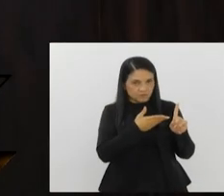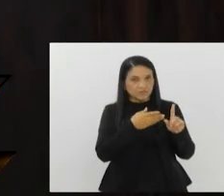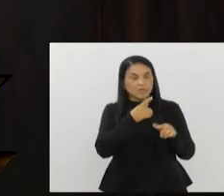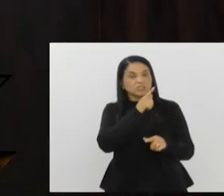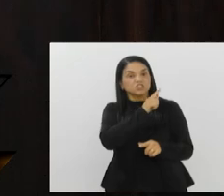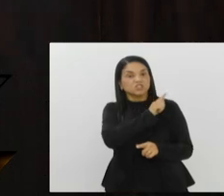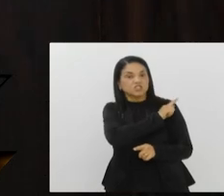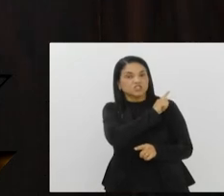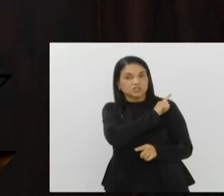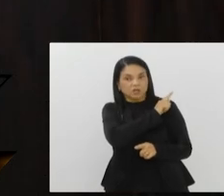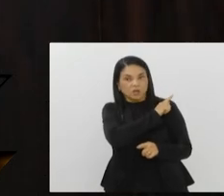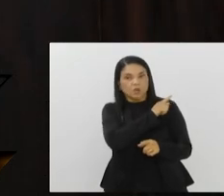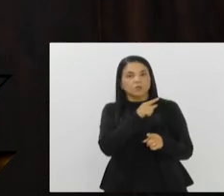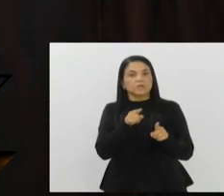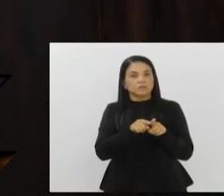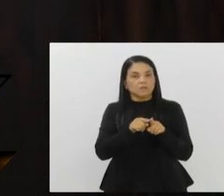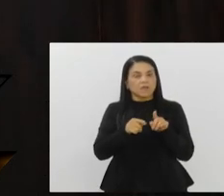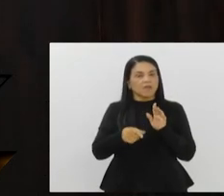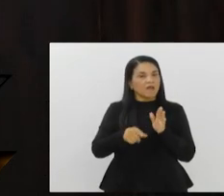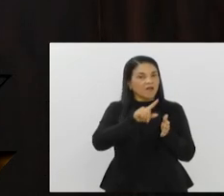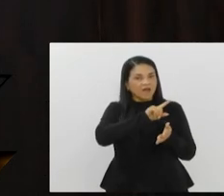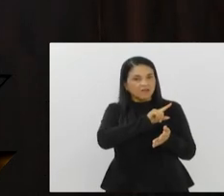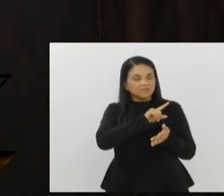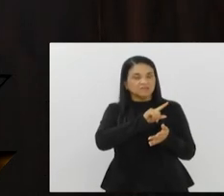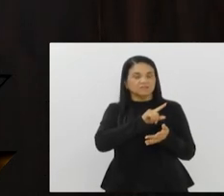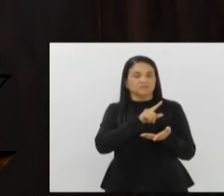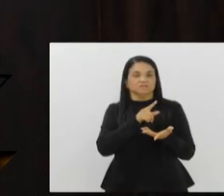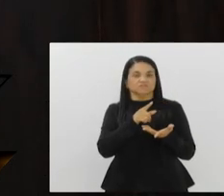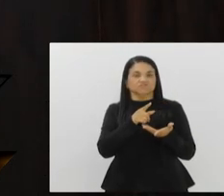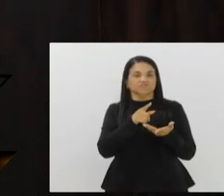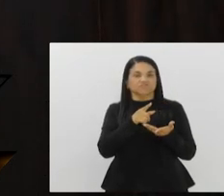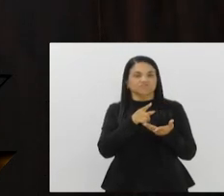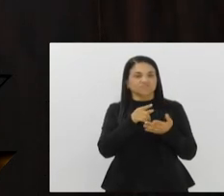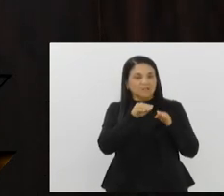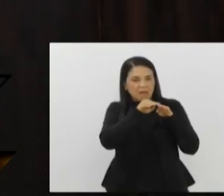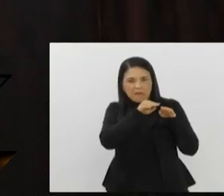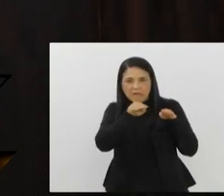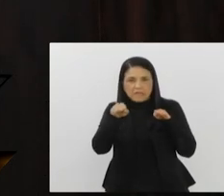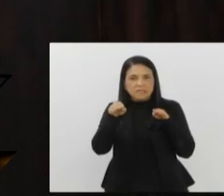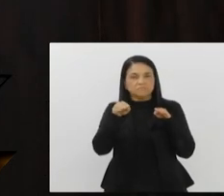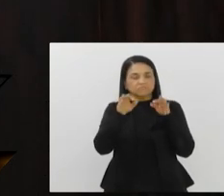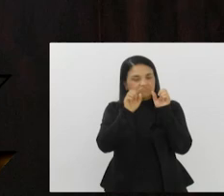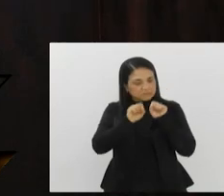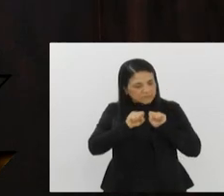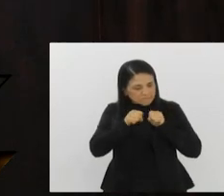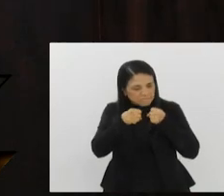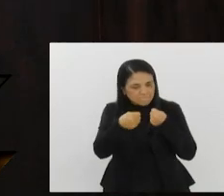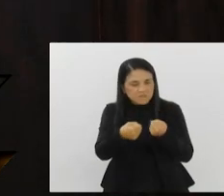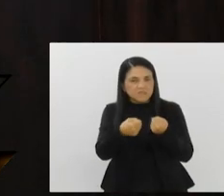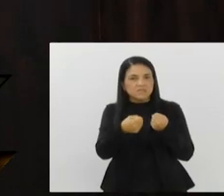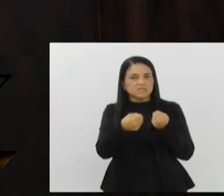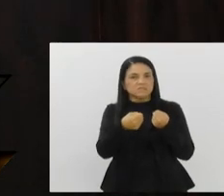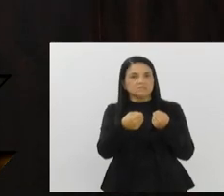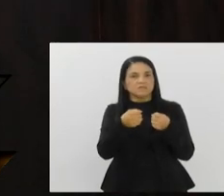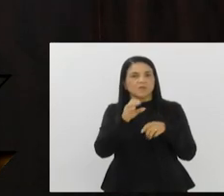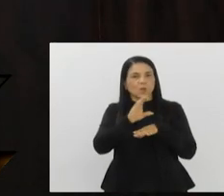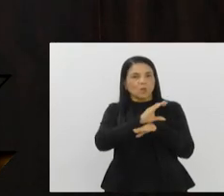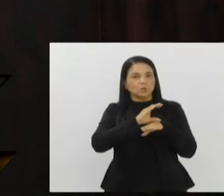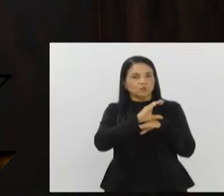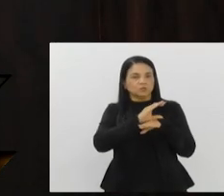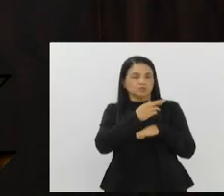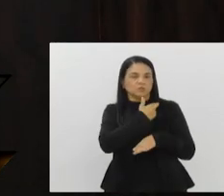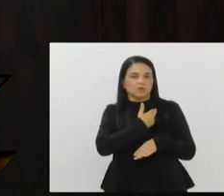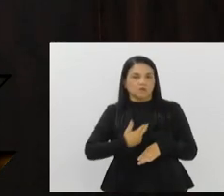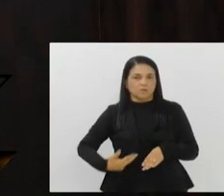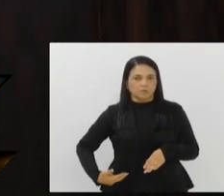e pelas anteriores que mantém uma linha de coerência de defesa da Constituição da República do